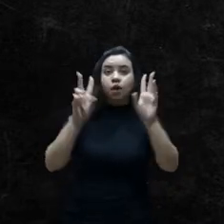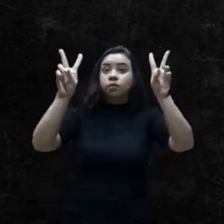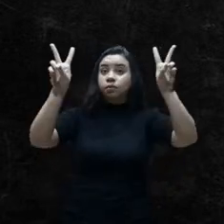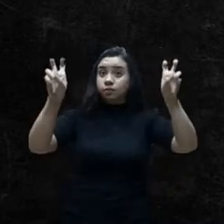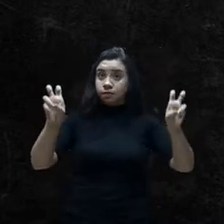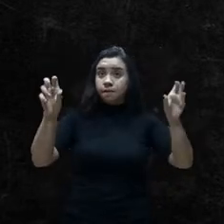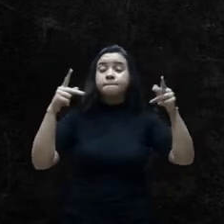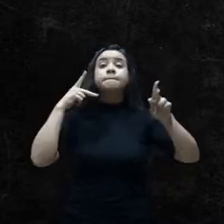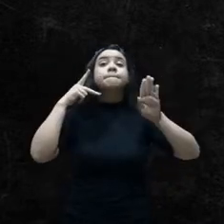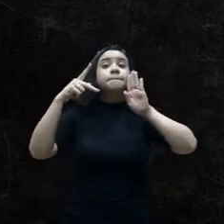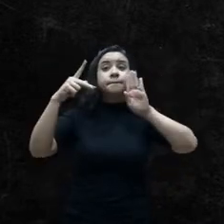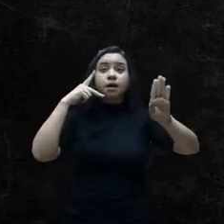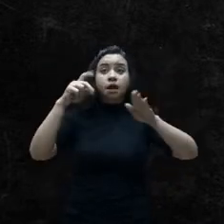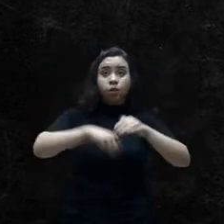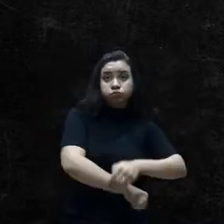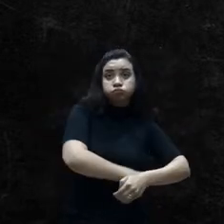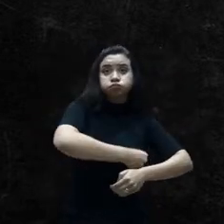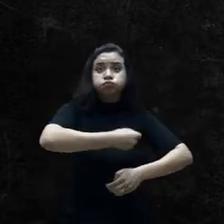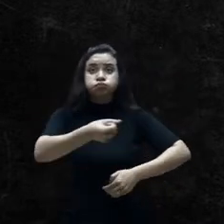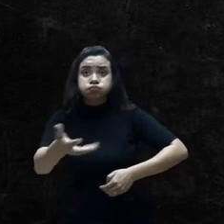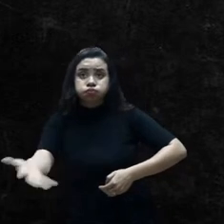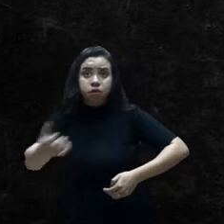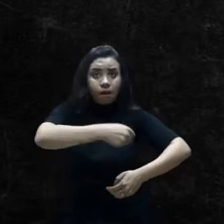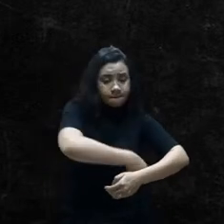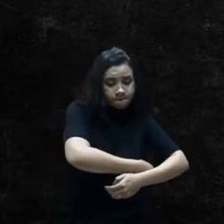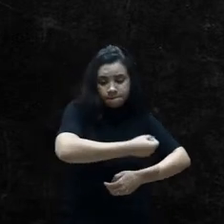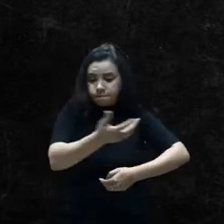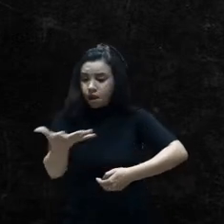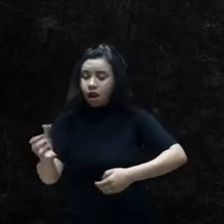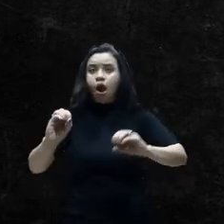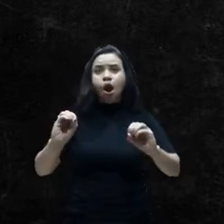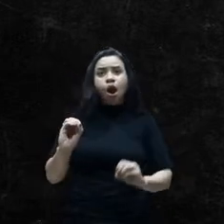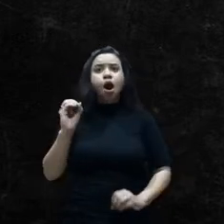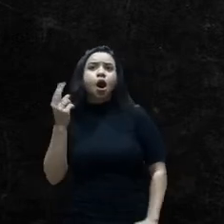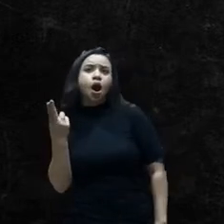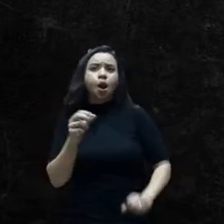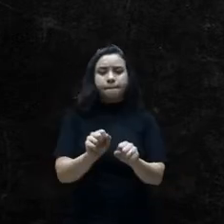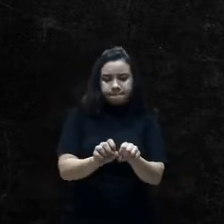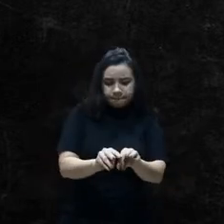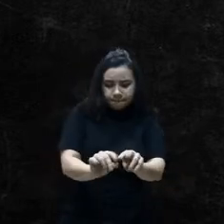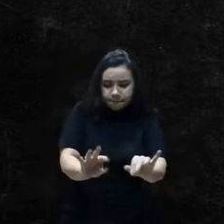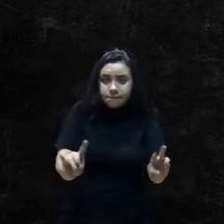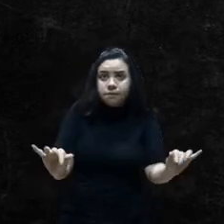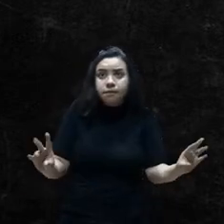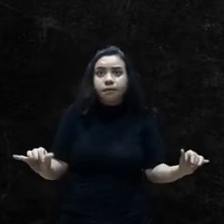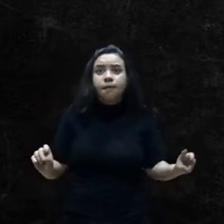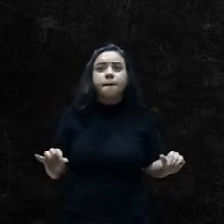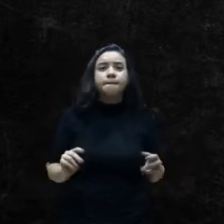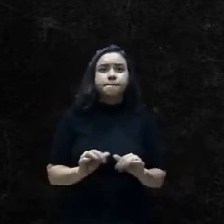Alguns entendem como parábola dos solos, dos terrenos, mas é algo